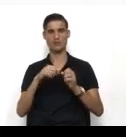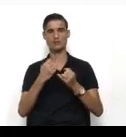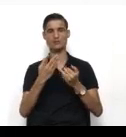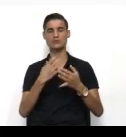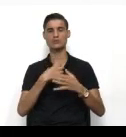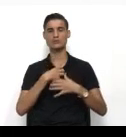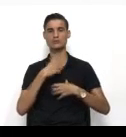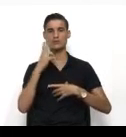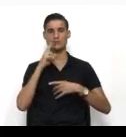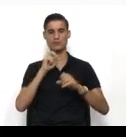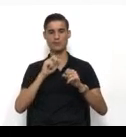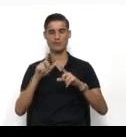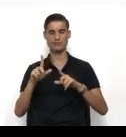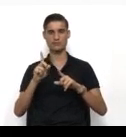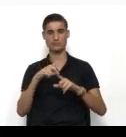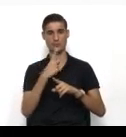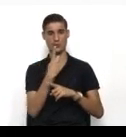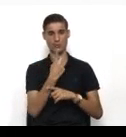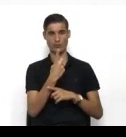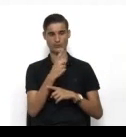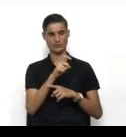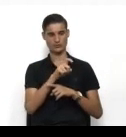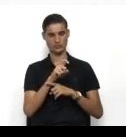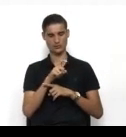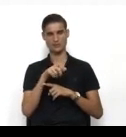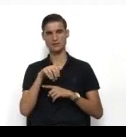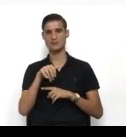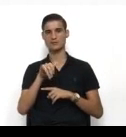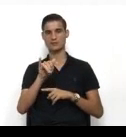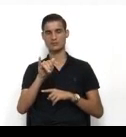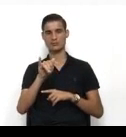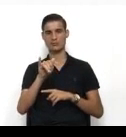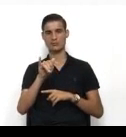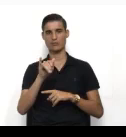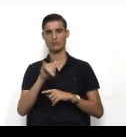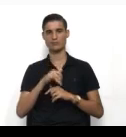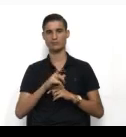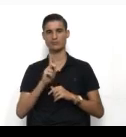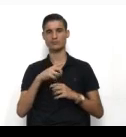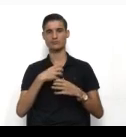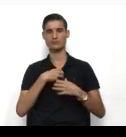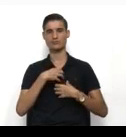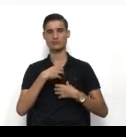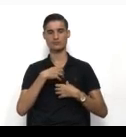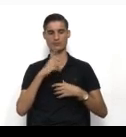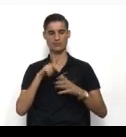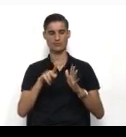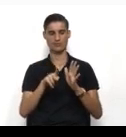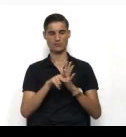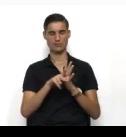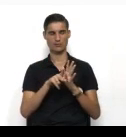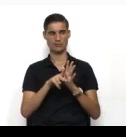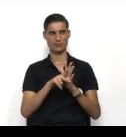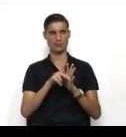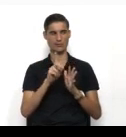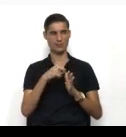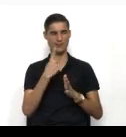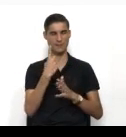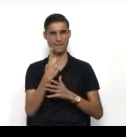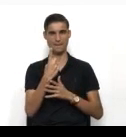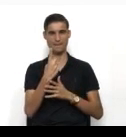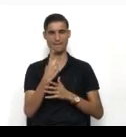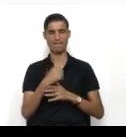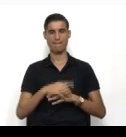dada da seguinte forma. U de x de y como sendo, então, 1.